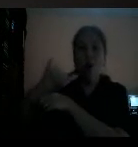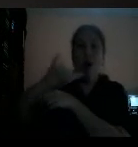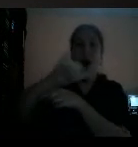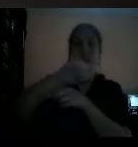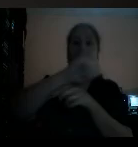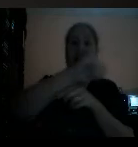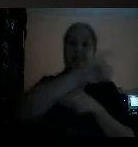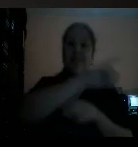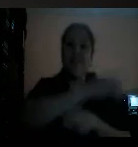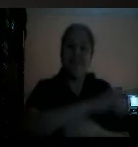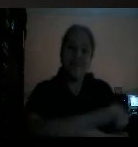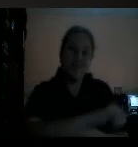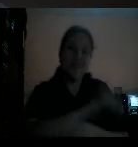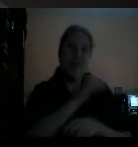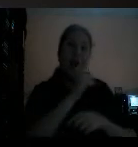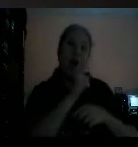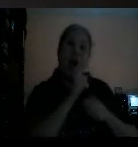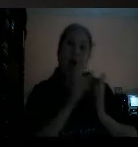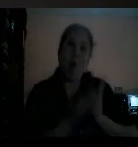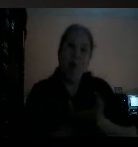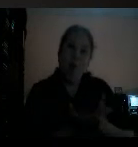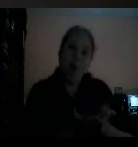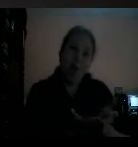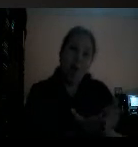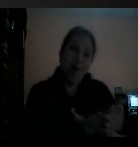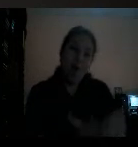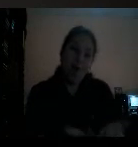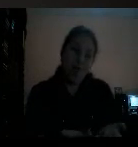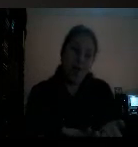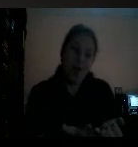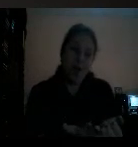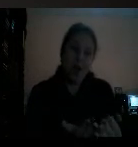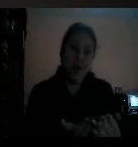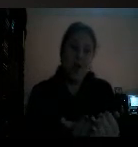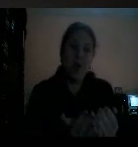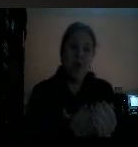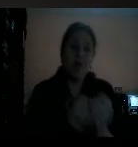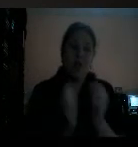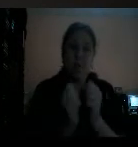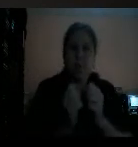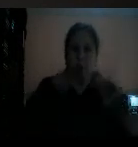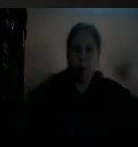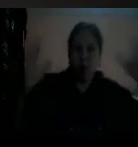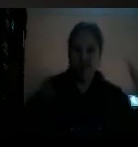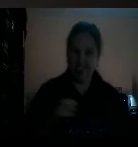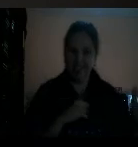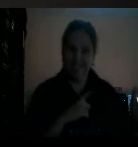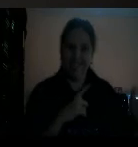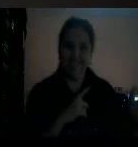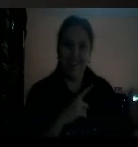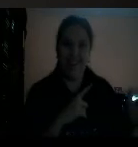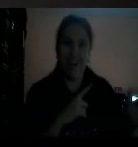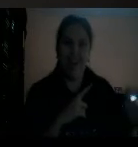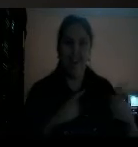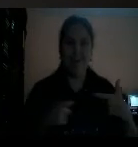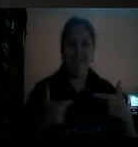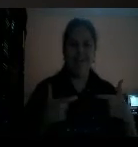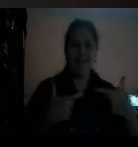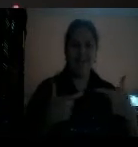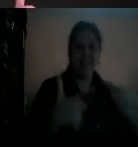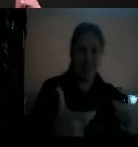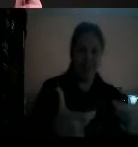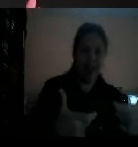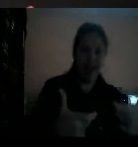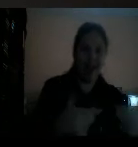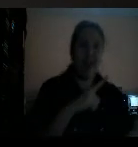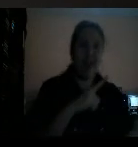porta-aviões termonuclear, é uma exibição de força e uma capacidade de intervir à distância. Ele vai falar do quê?